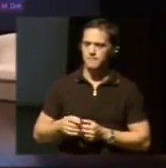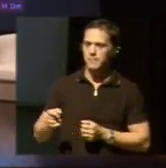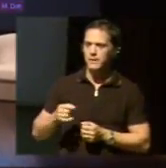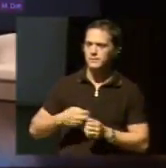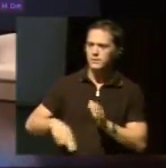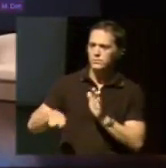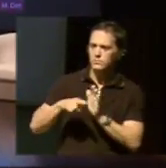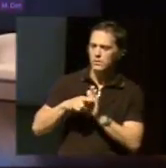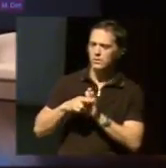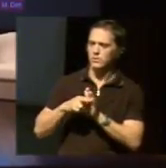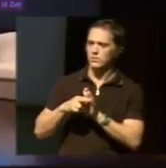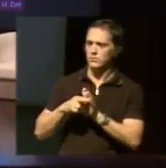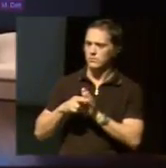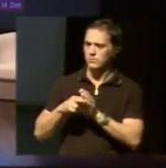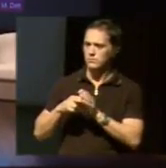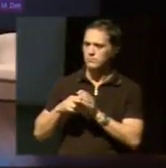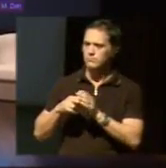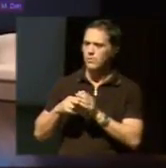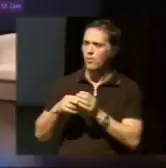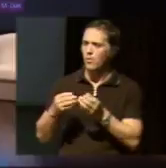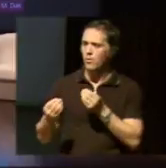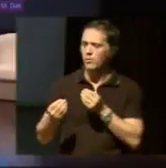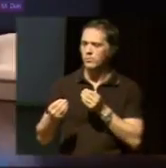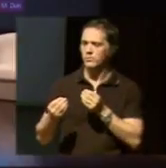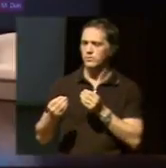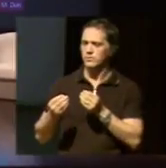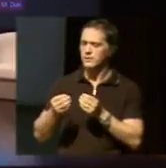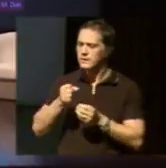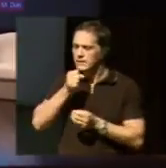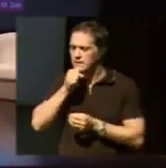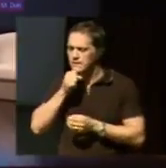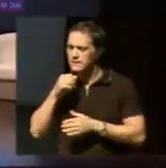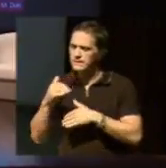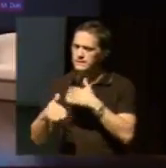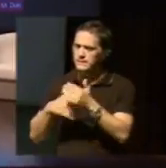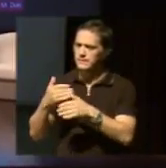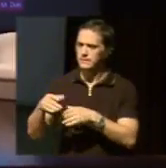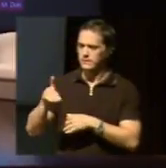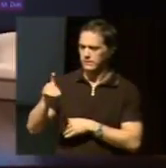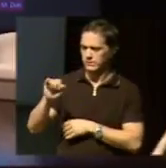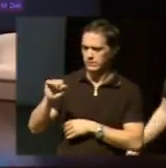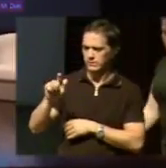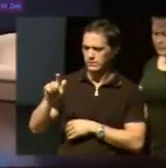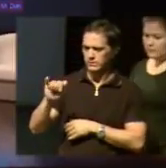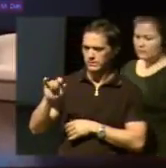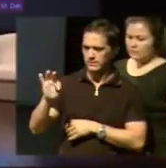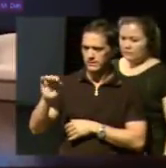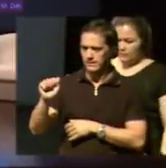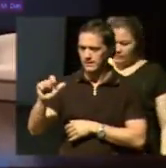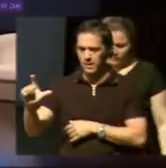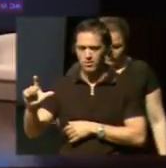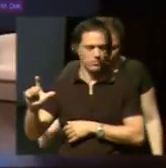resultados sobre o envelhecimento digital. Como é que as pessoas idosas se viram com a internet ou também